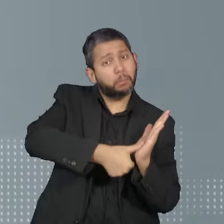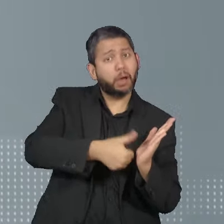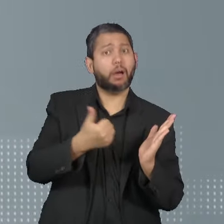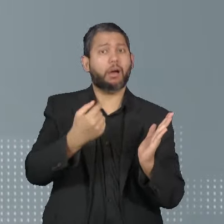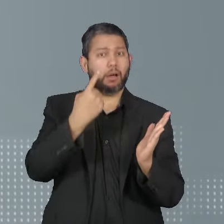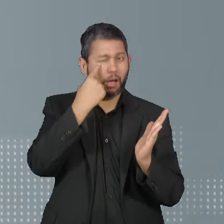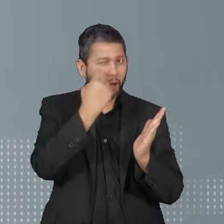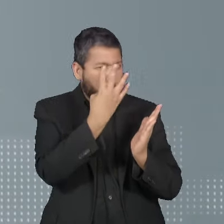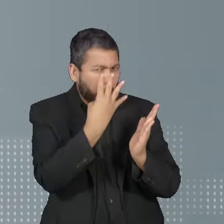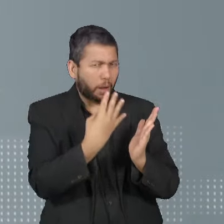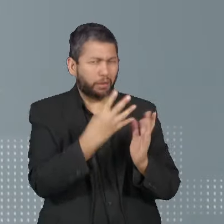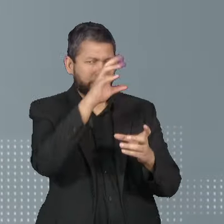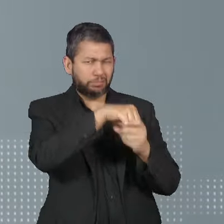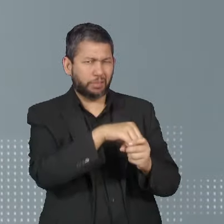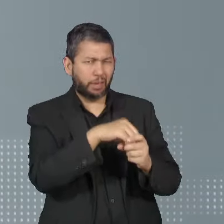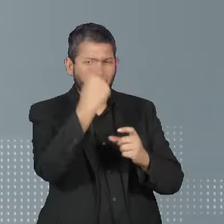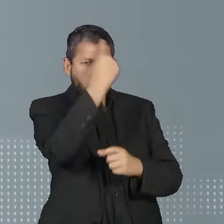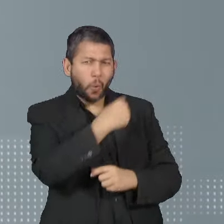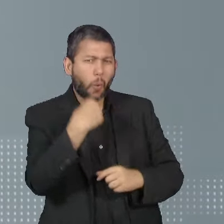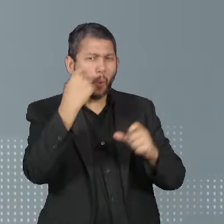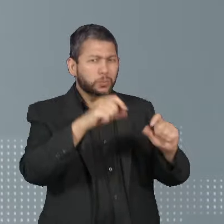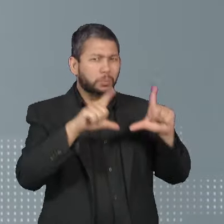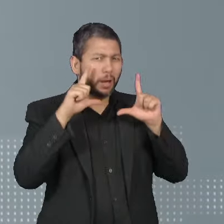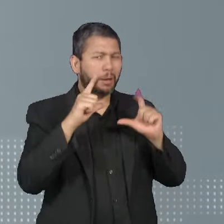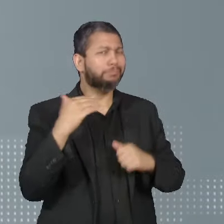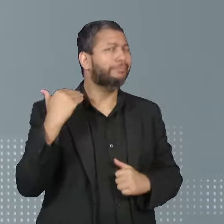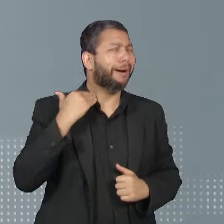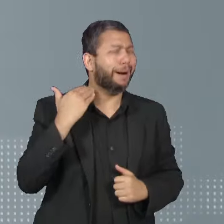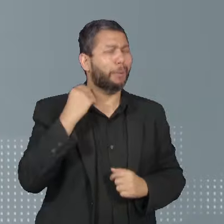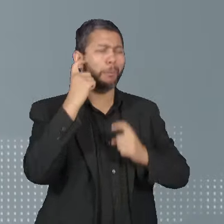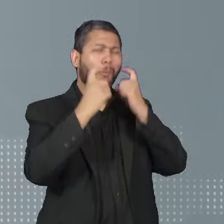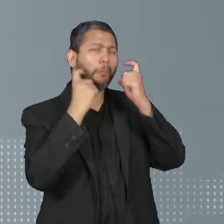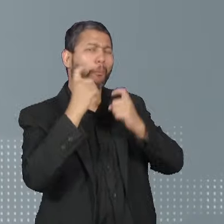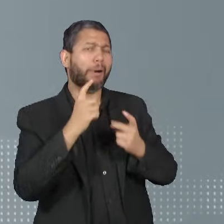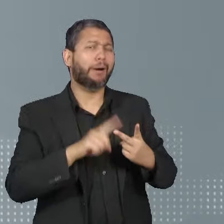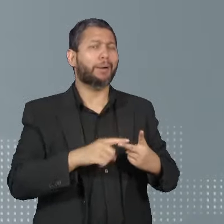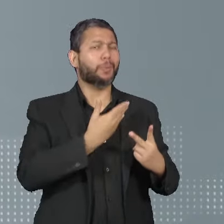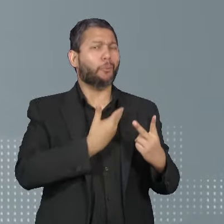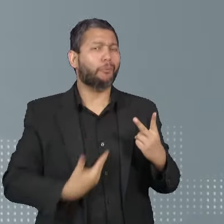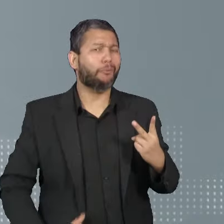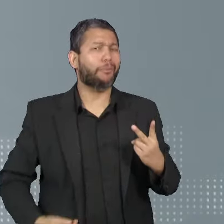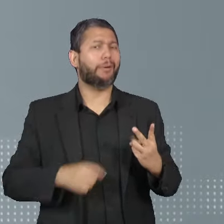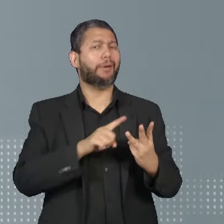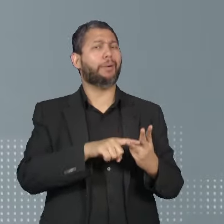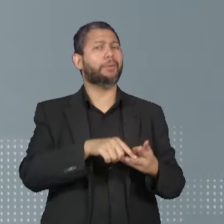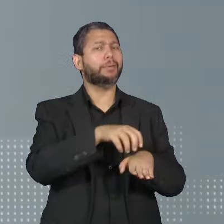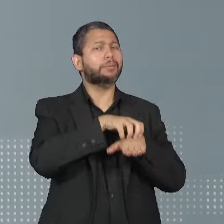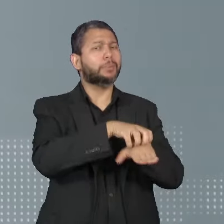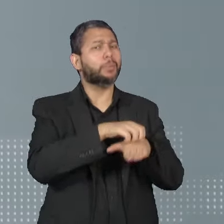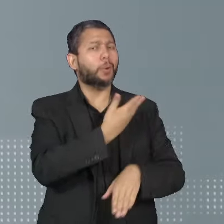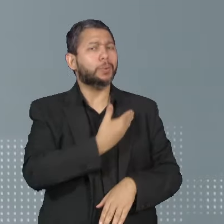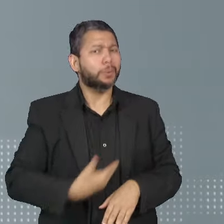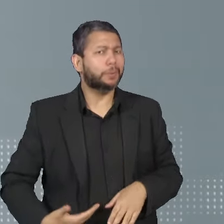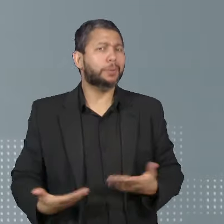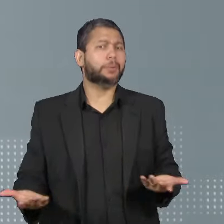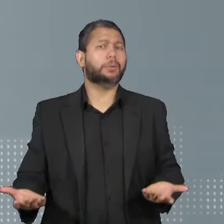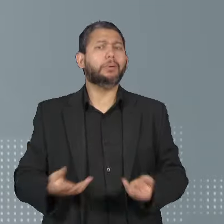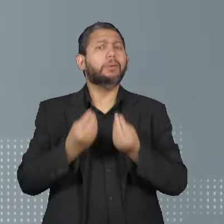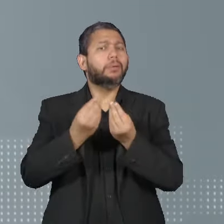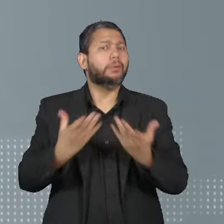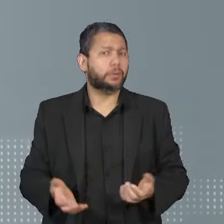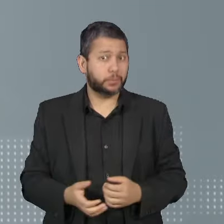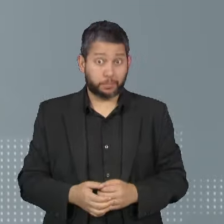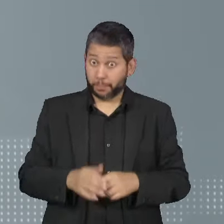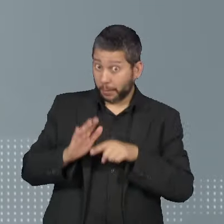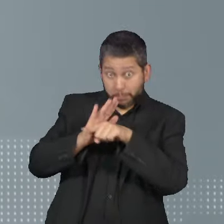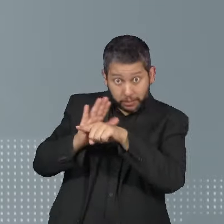instituições financeiras órgãos governamentais e transporte público o estudo ainda apontou que